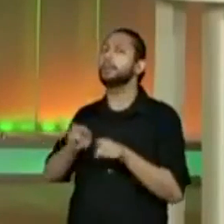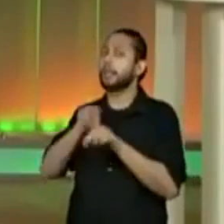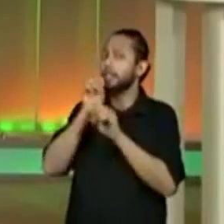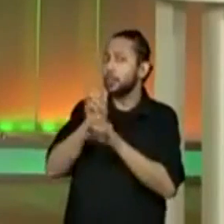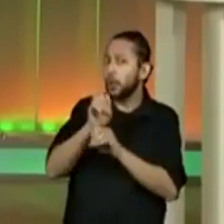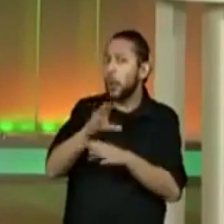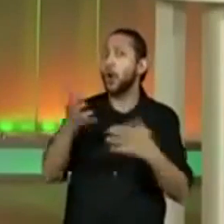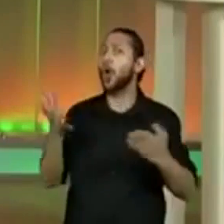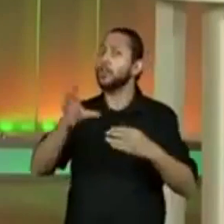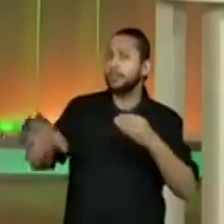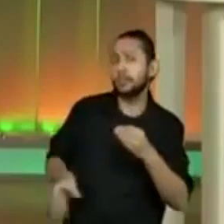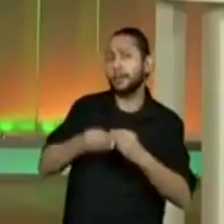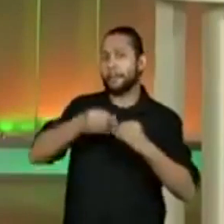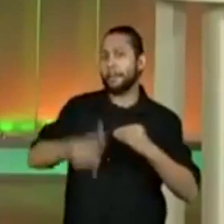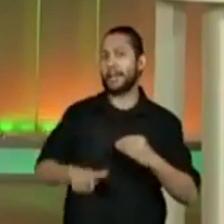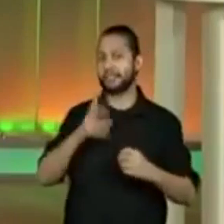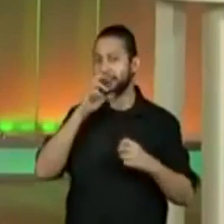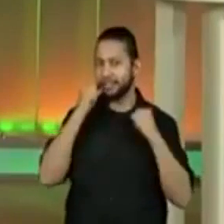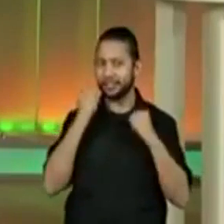Vamos começar?